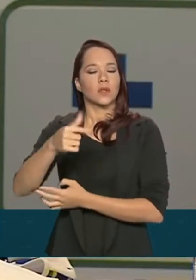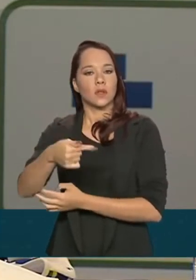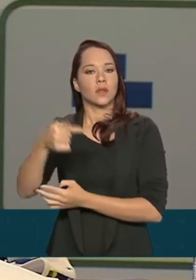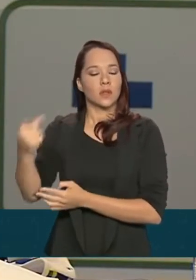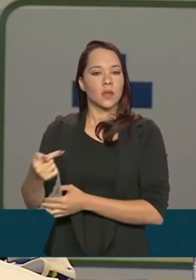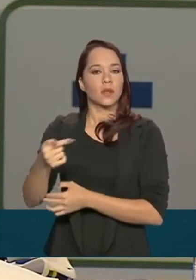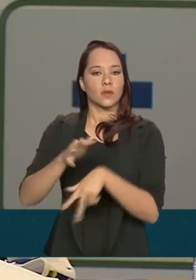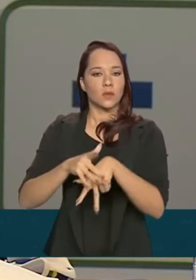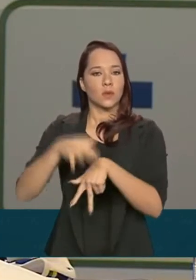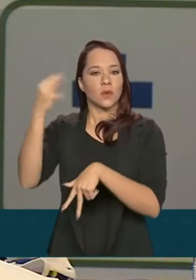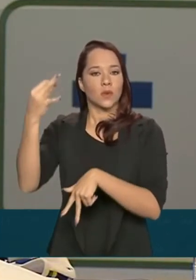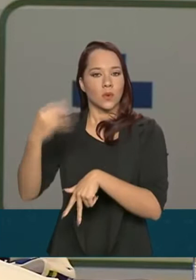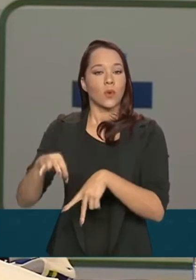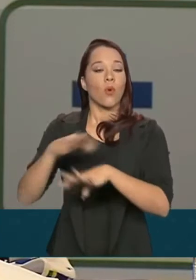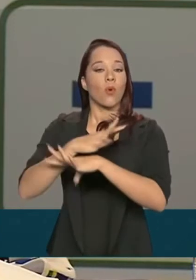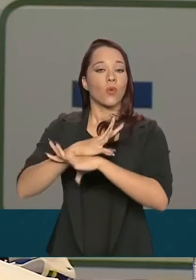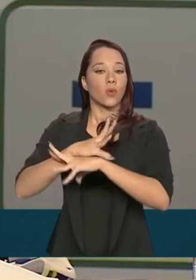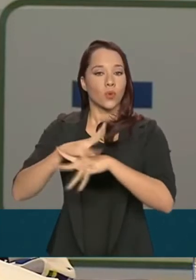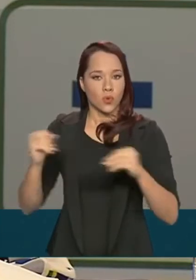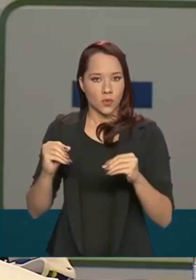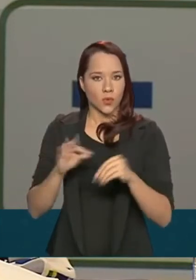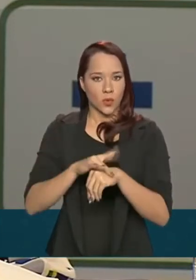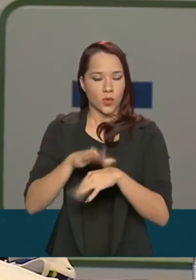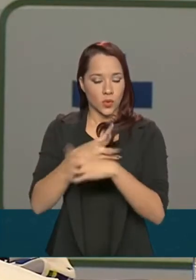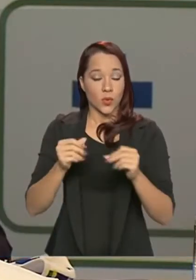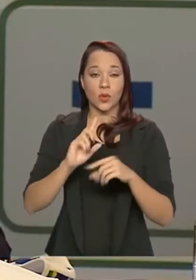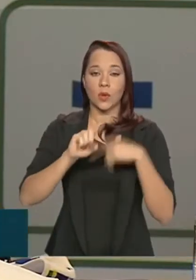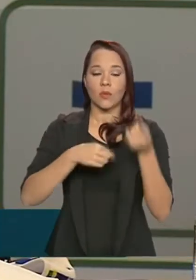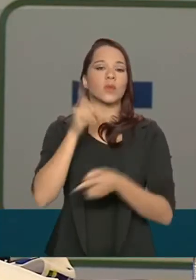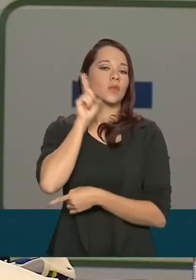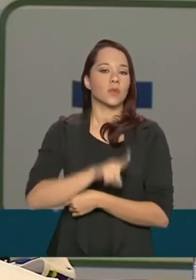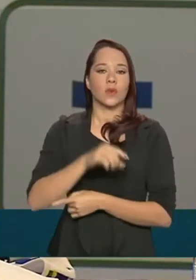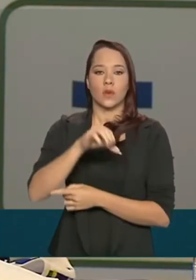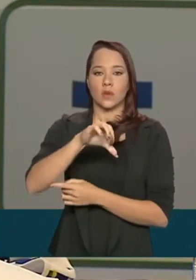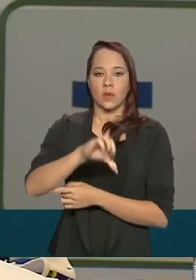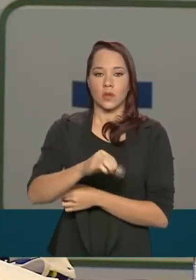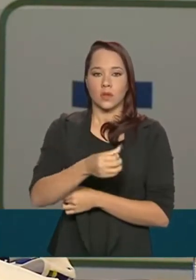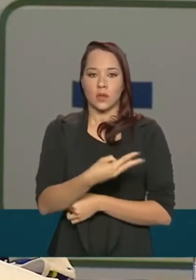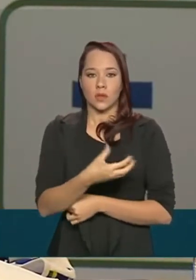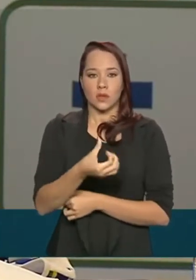976.977 casos de recuperados, em seguida pelos Estados Unidos, com